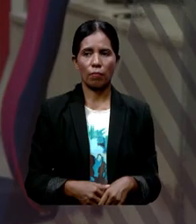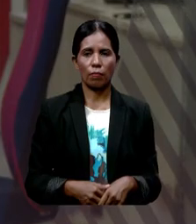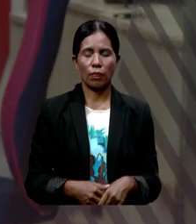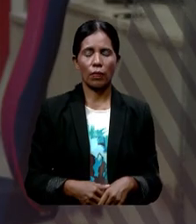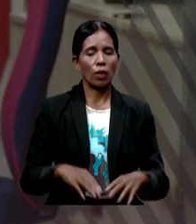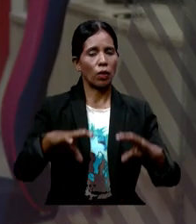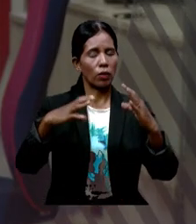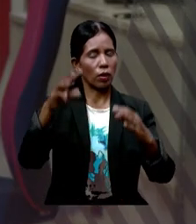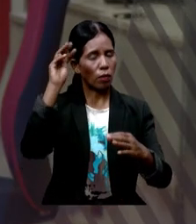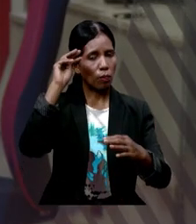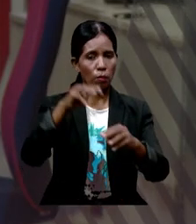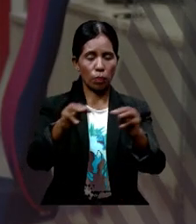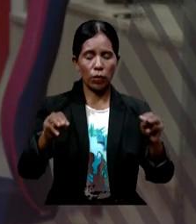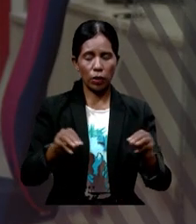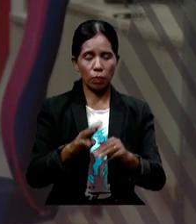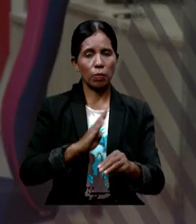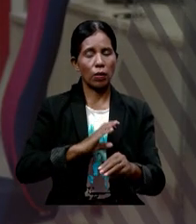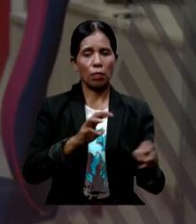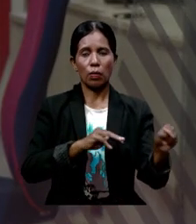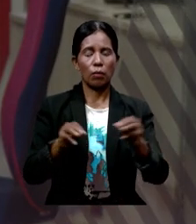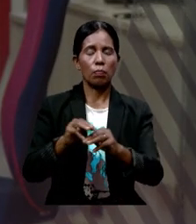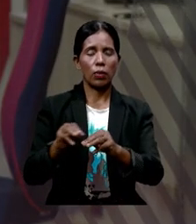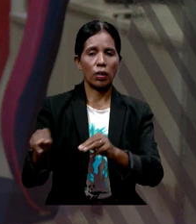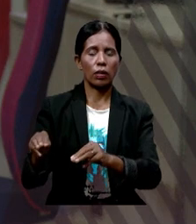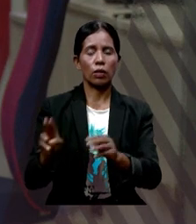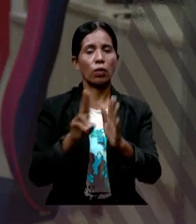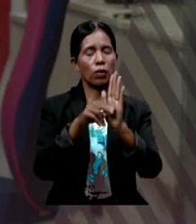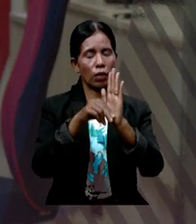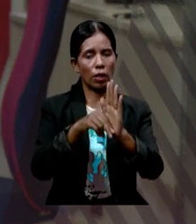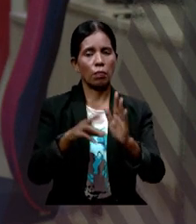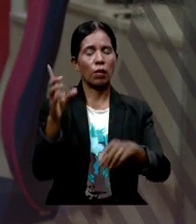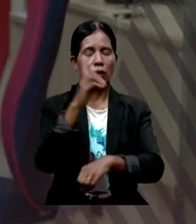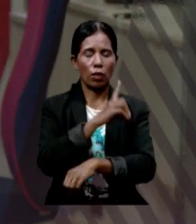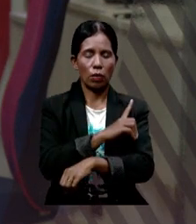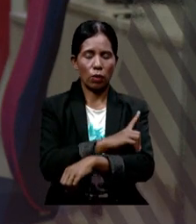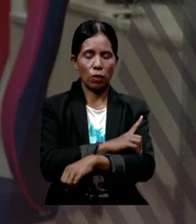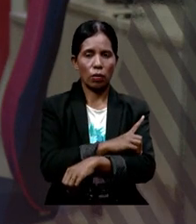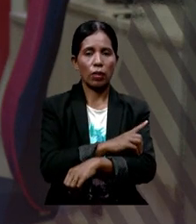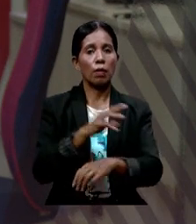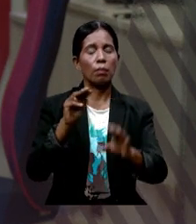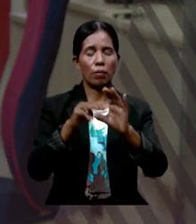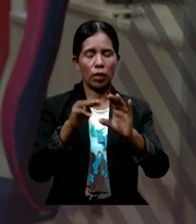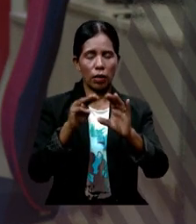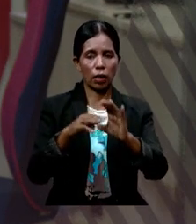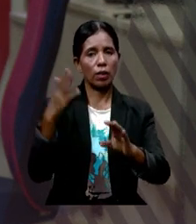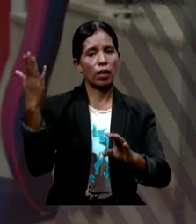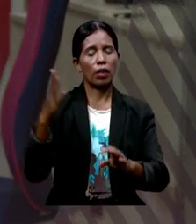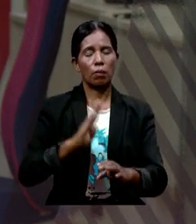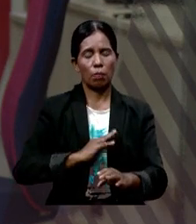Conselho Municipal Baucau aprova mudança horário para Loram Bazar e a Mercado Tradicional Vila Nova Baucau.